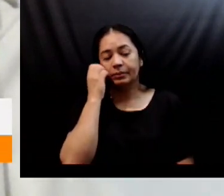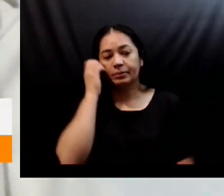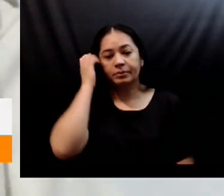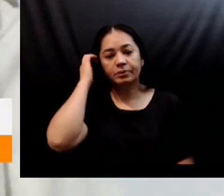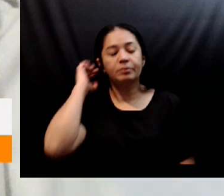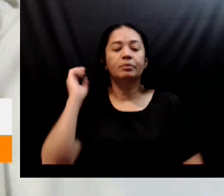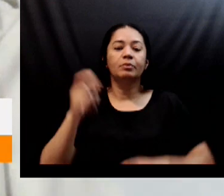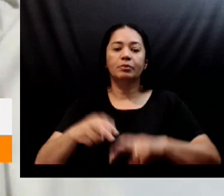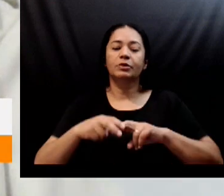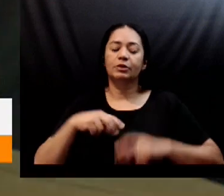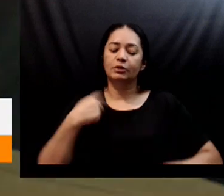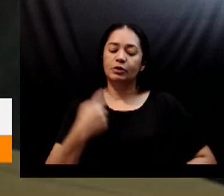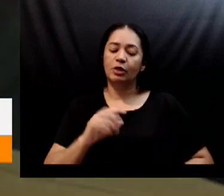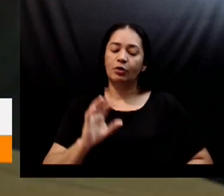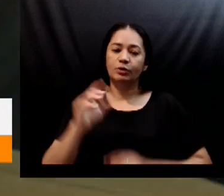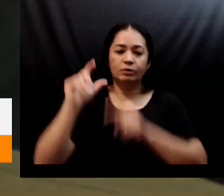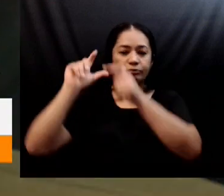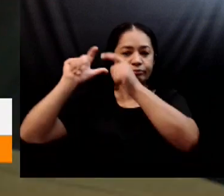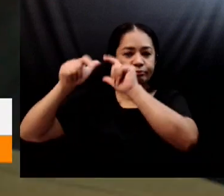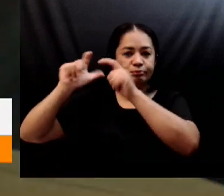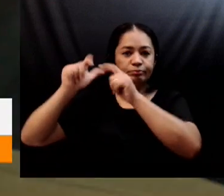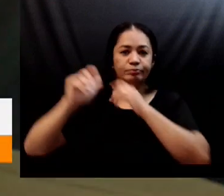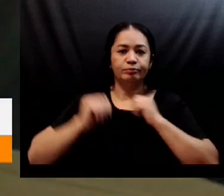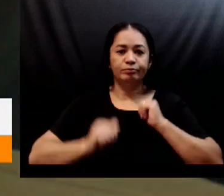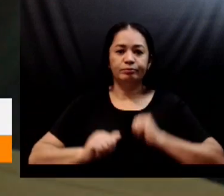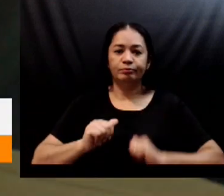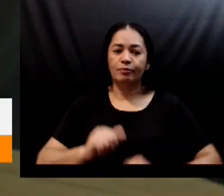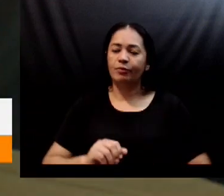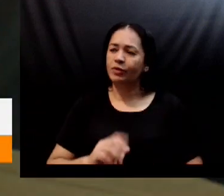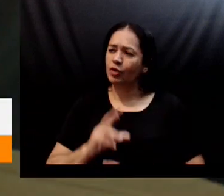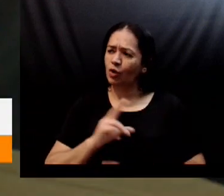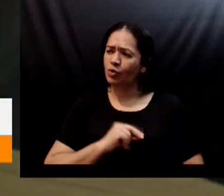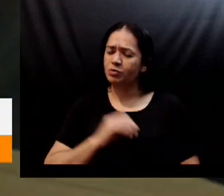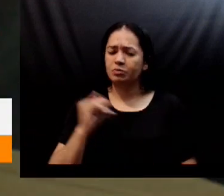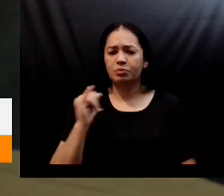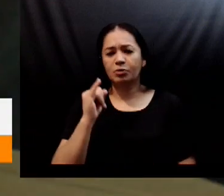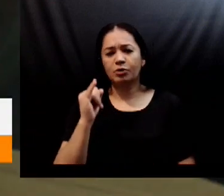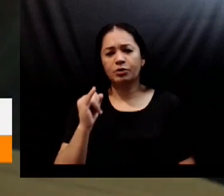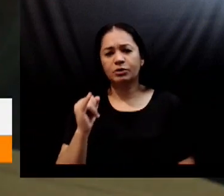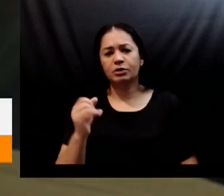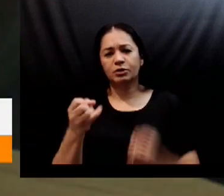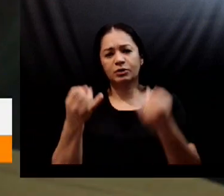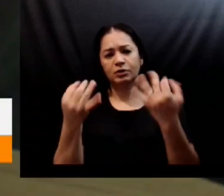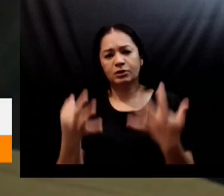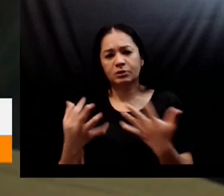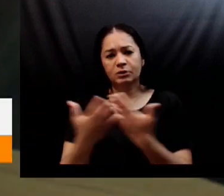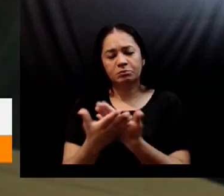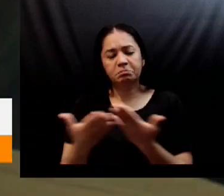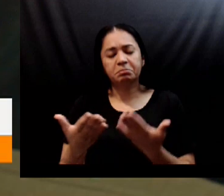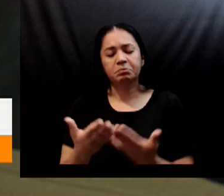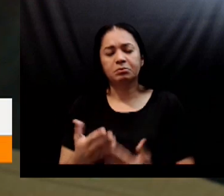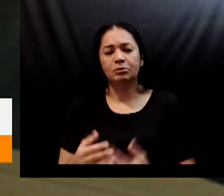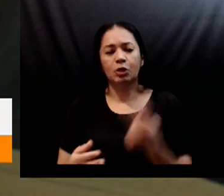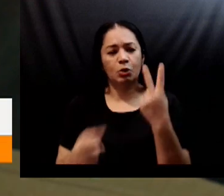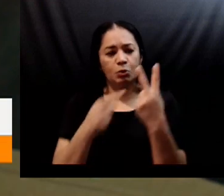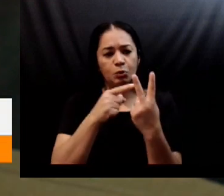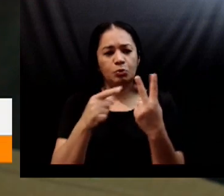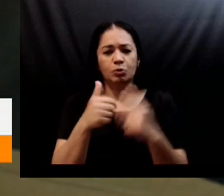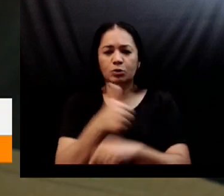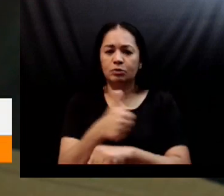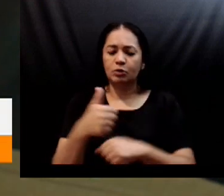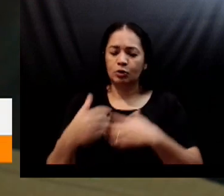ansiedade. Nossa, muito importante a fala de vocês duas, né, 2 profissionais aí, no comportamento humano. E quando a gente fala